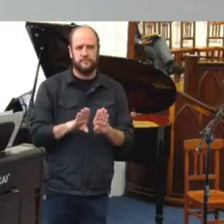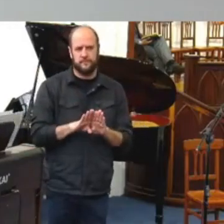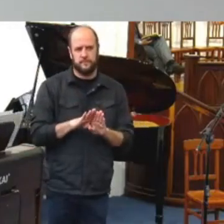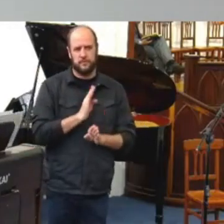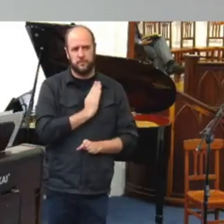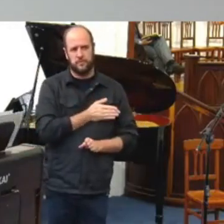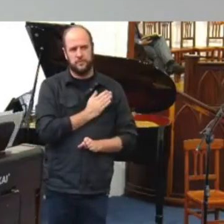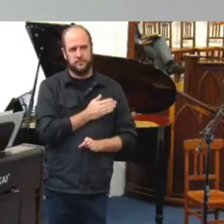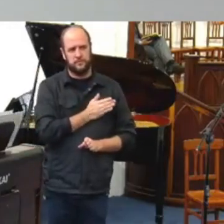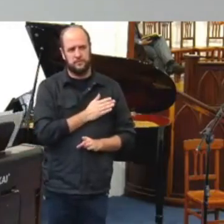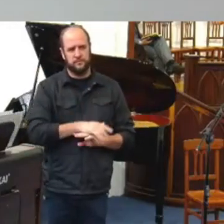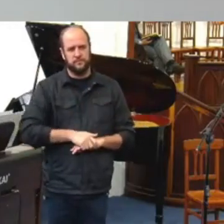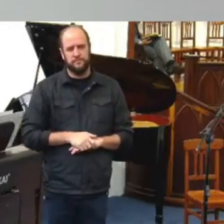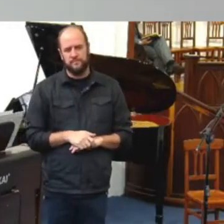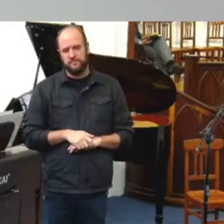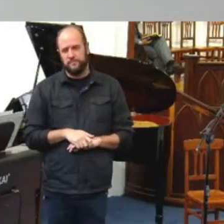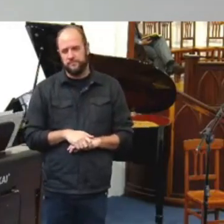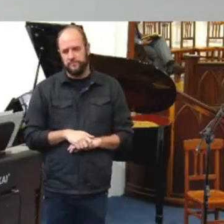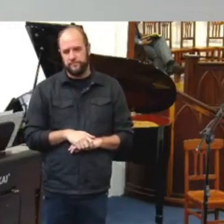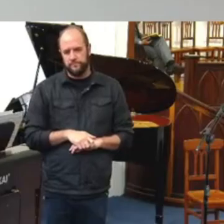seu coração.